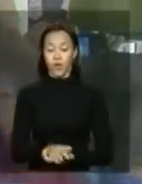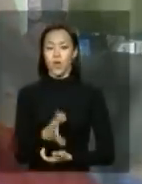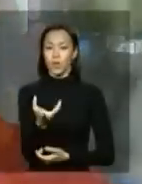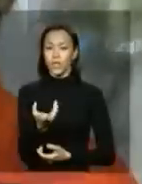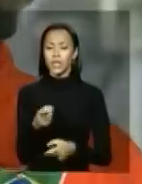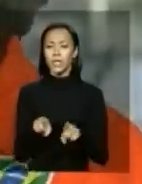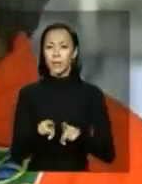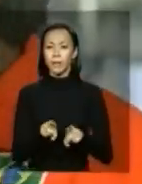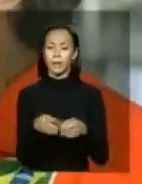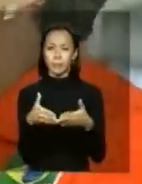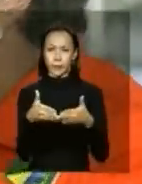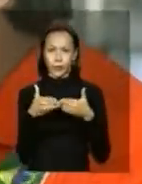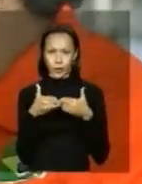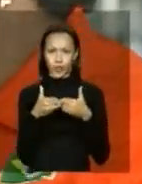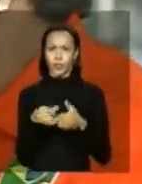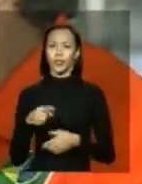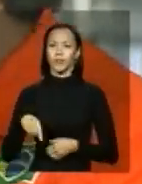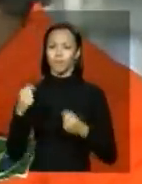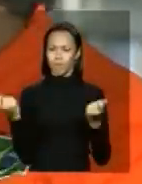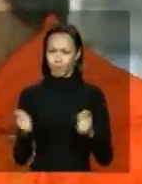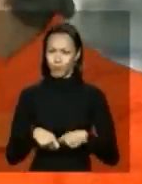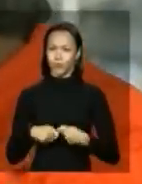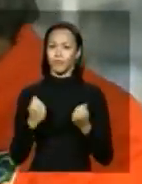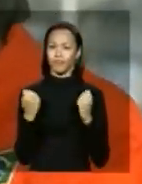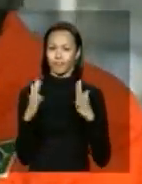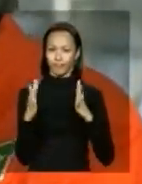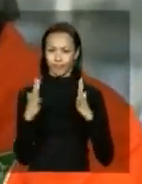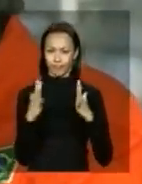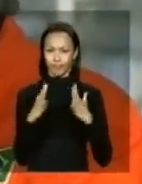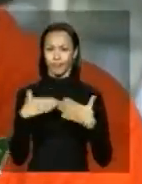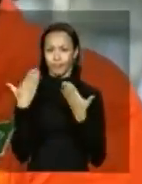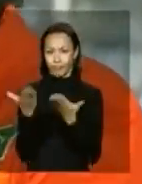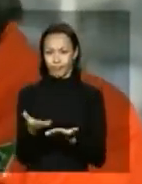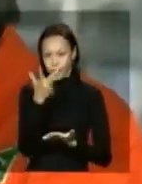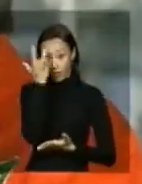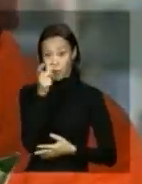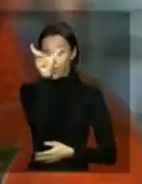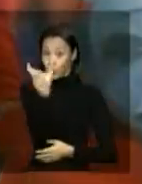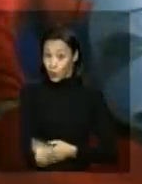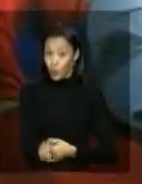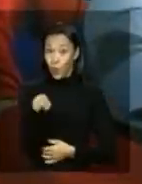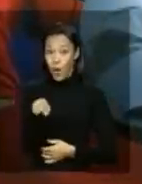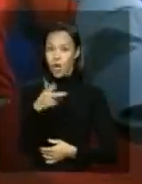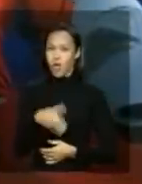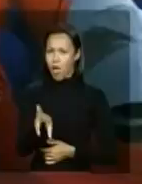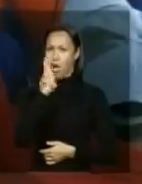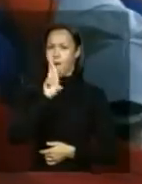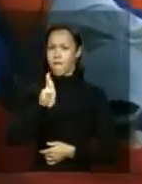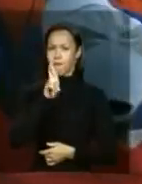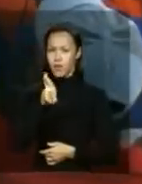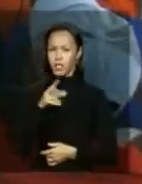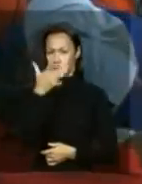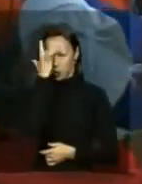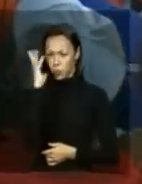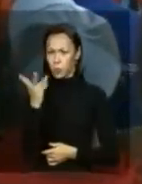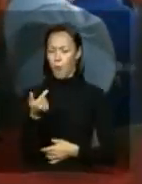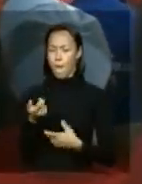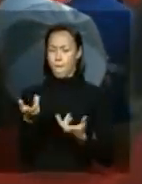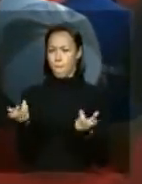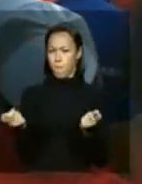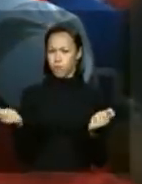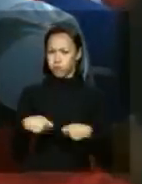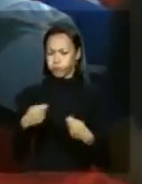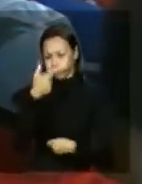queria pedir uma salva de palmas para o Frederico, que representa a capacidade